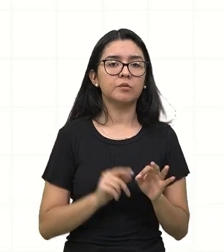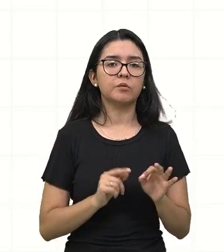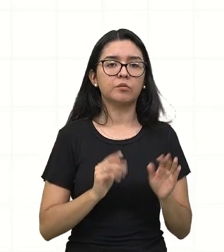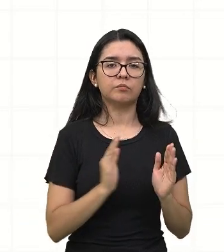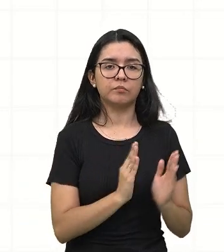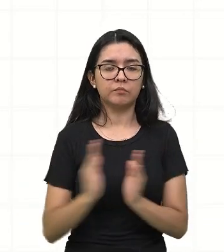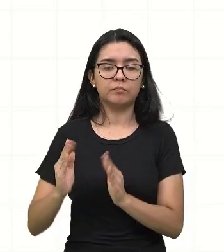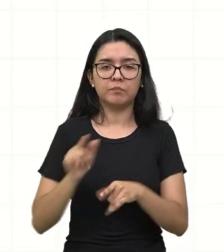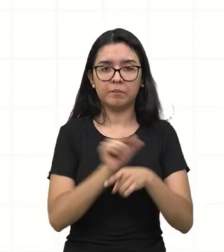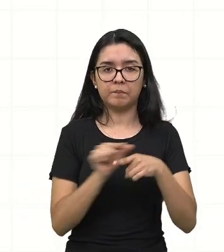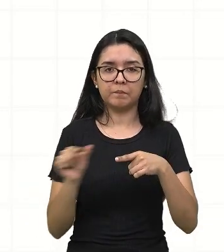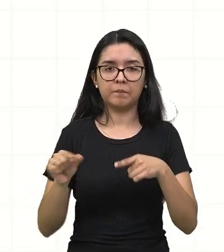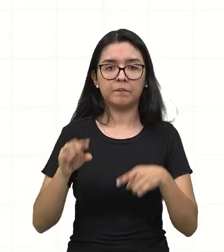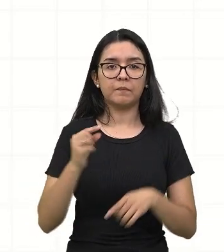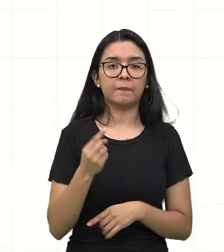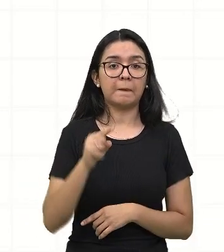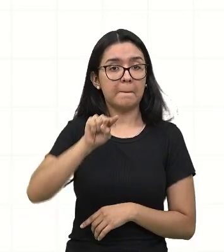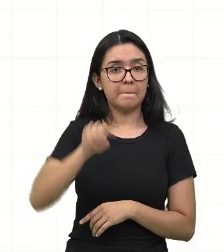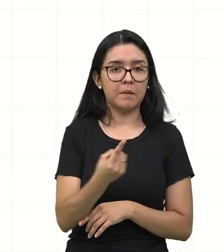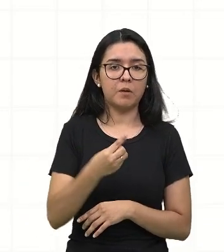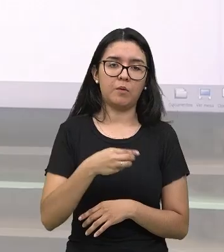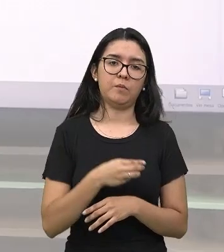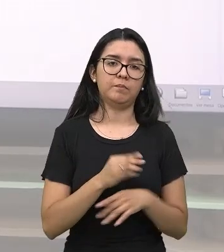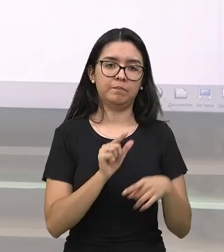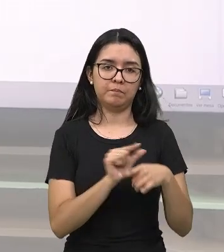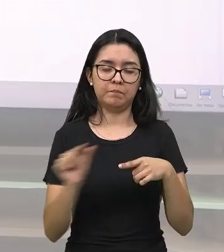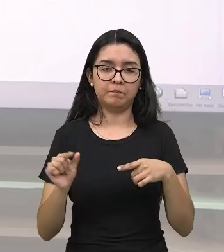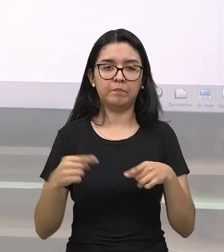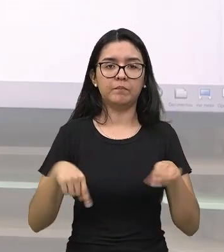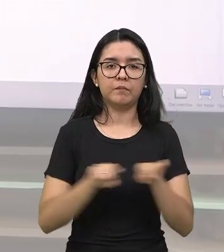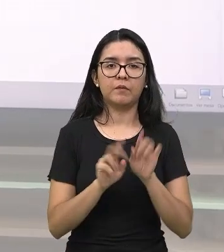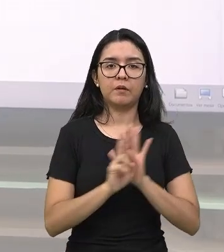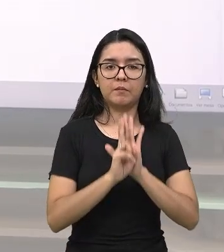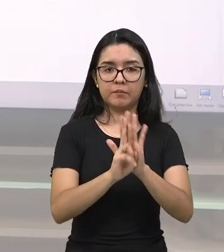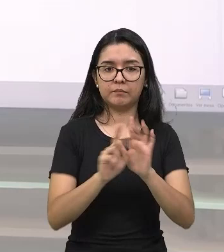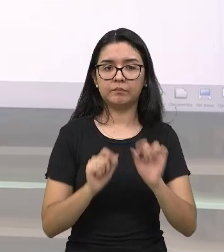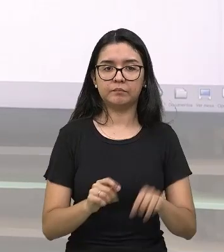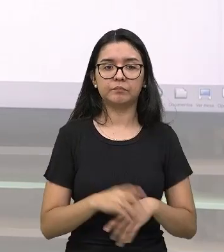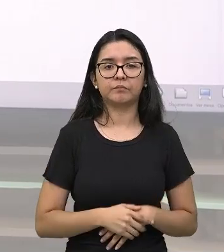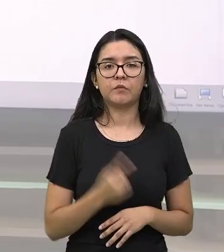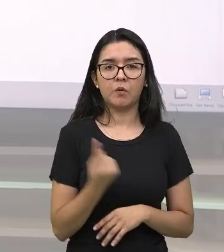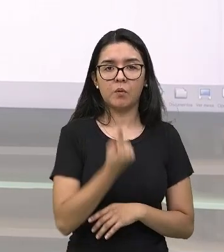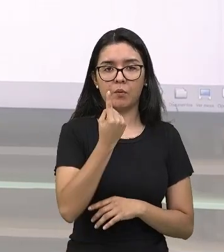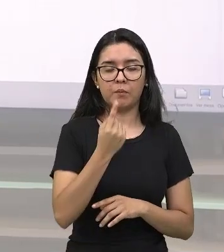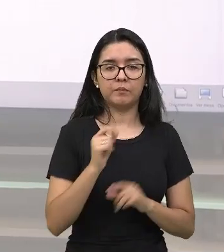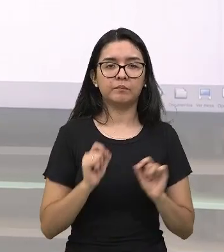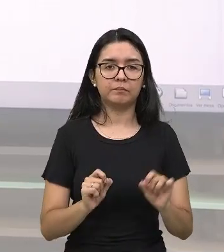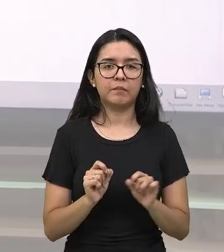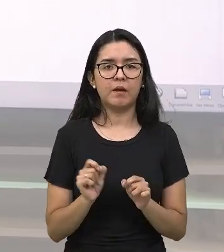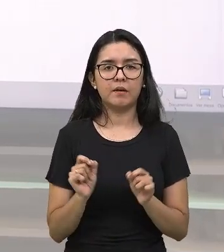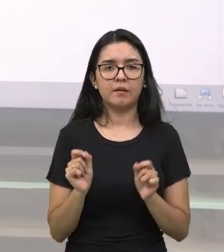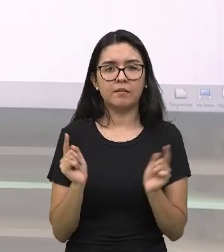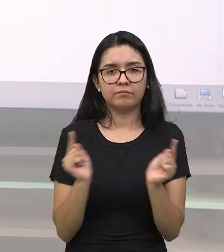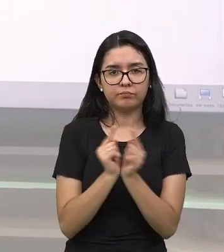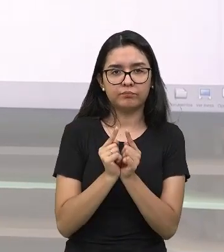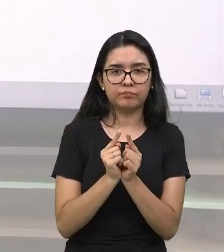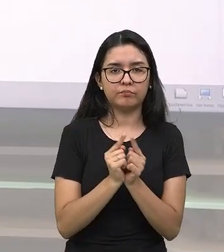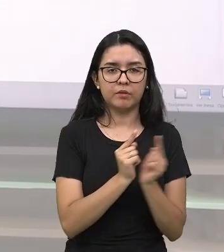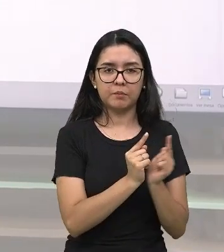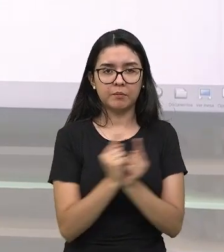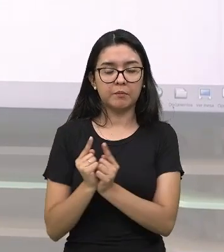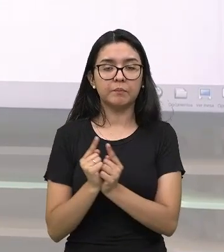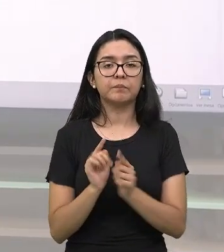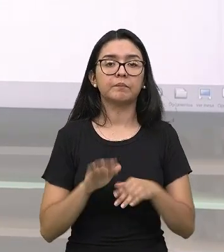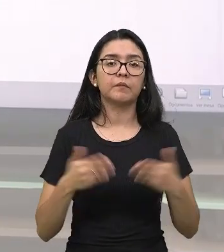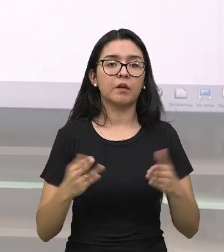em 1000 partes, e dessas 1000 partes nós representarmos uma parte, a parte bem pequena, né? Essa parte é o